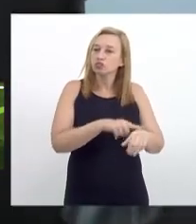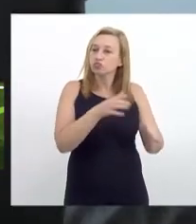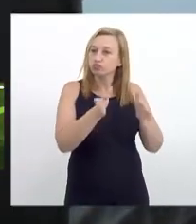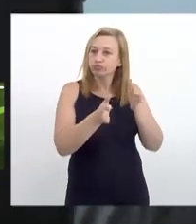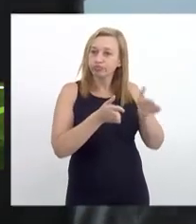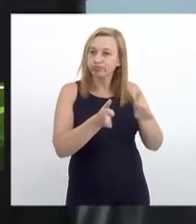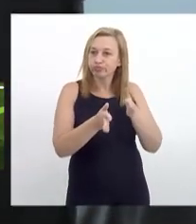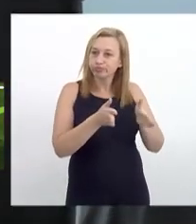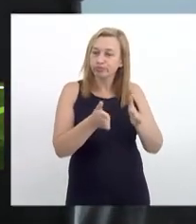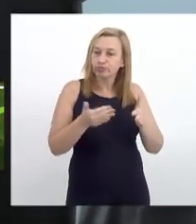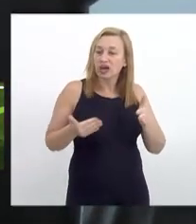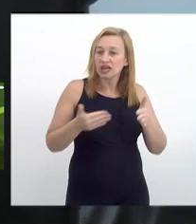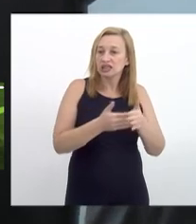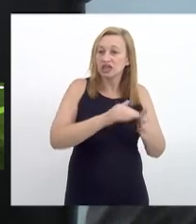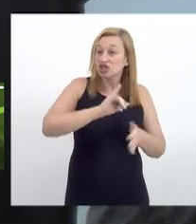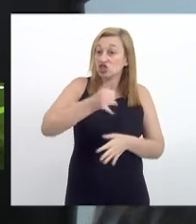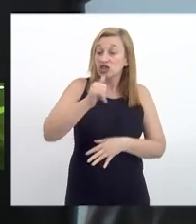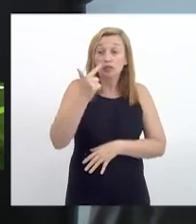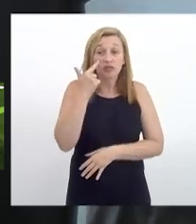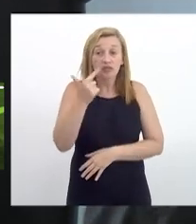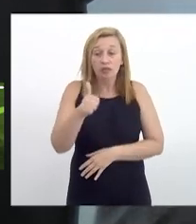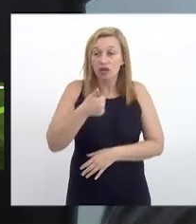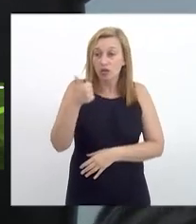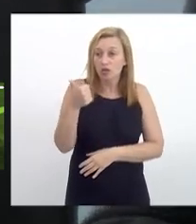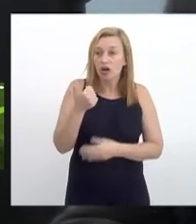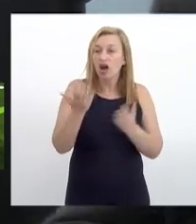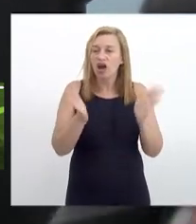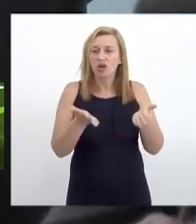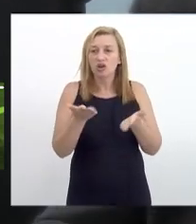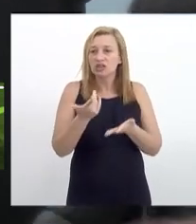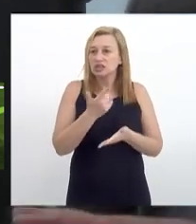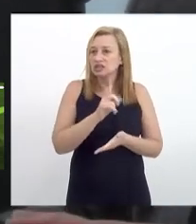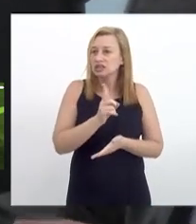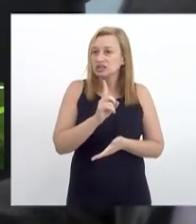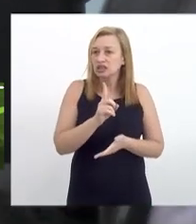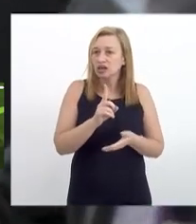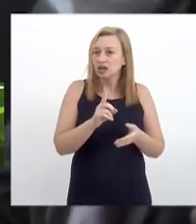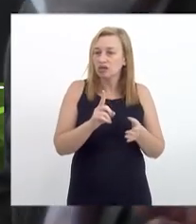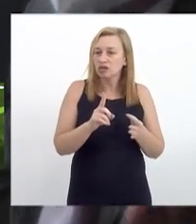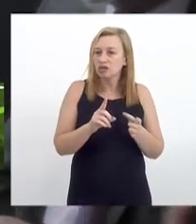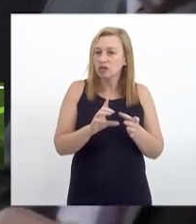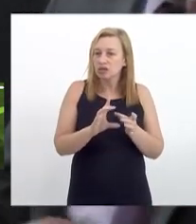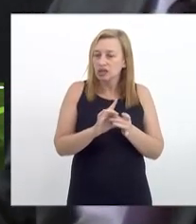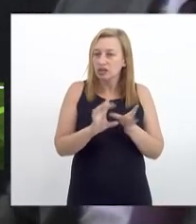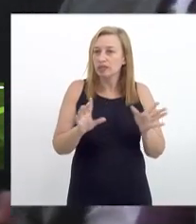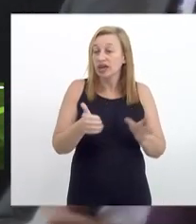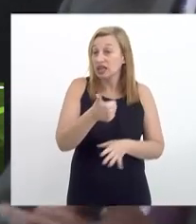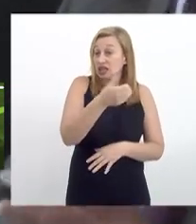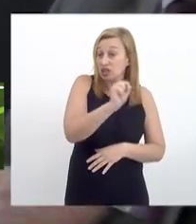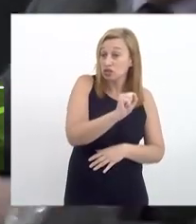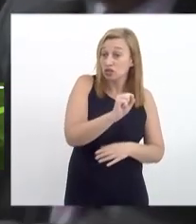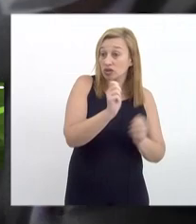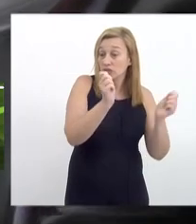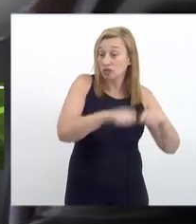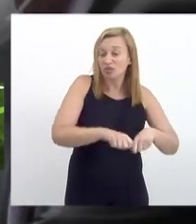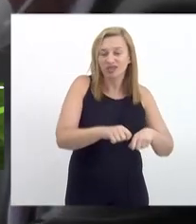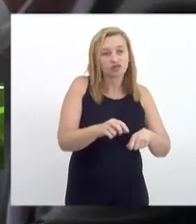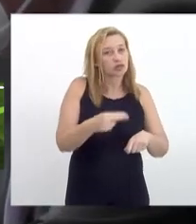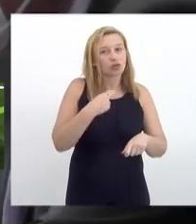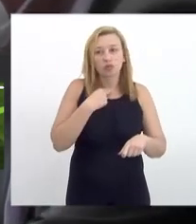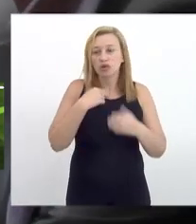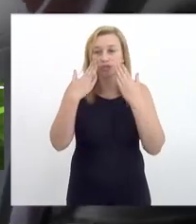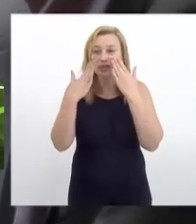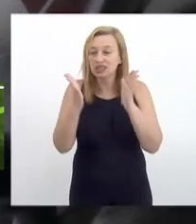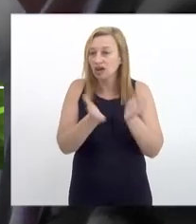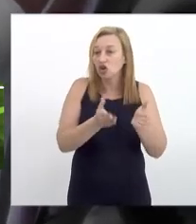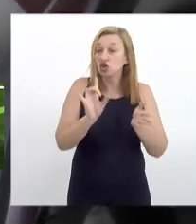Carlos Macedo até janeiro para rever agora se eu não abrir 18 a possibilidade eu não posso apresentar agora eu só vou